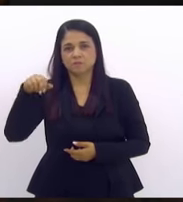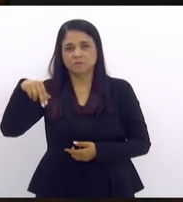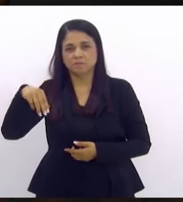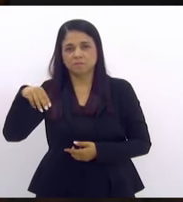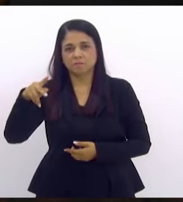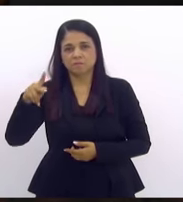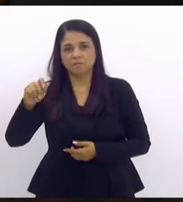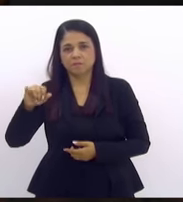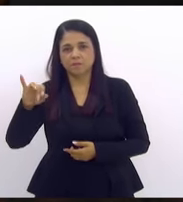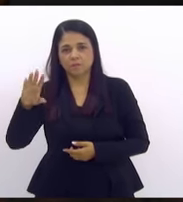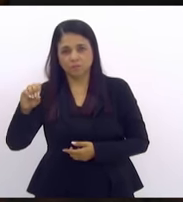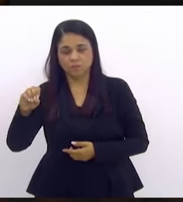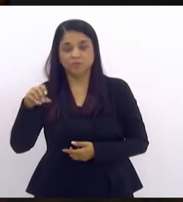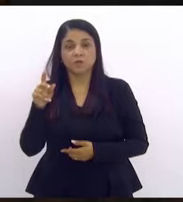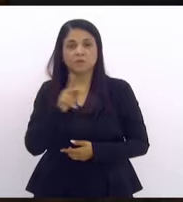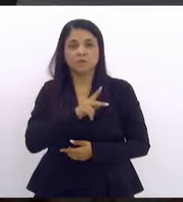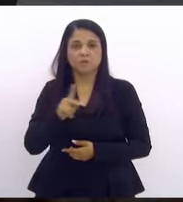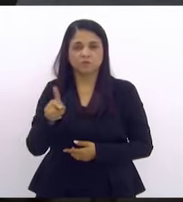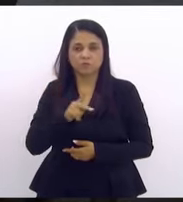constitucional na